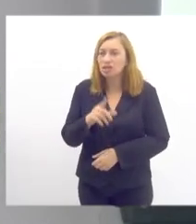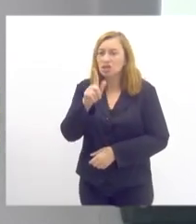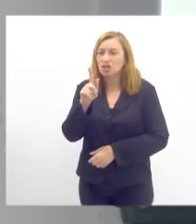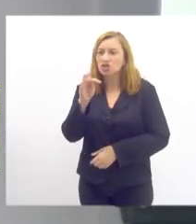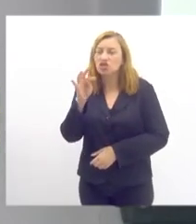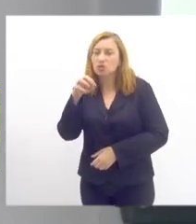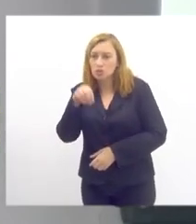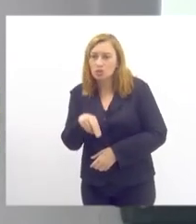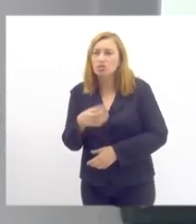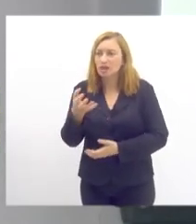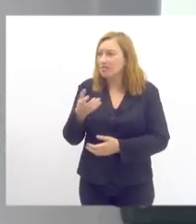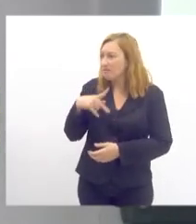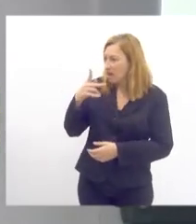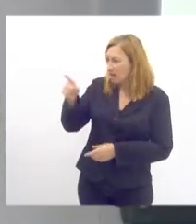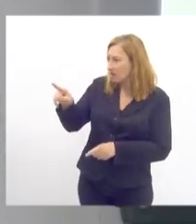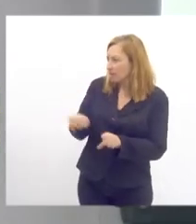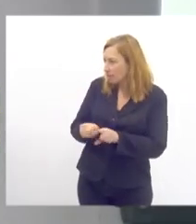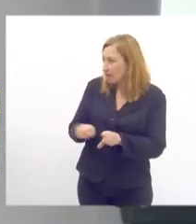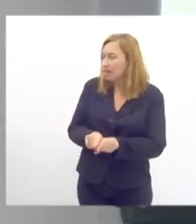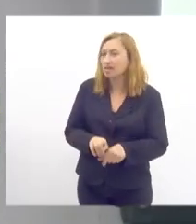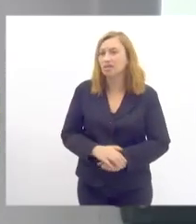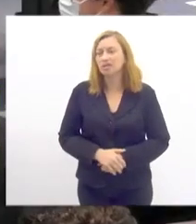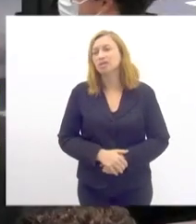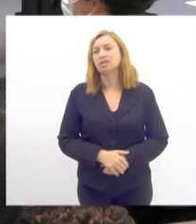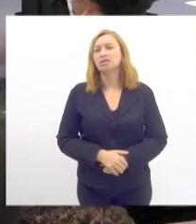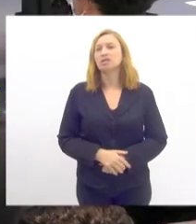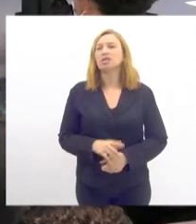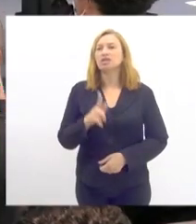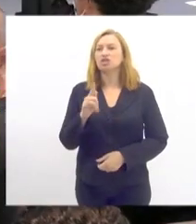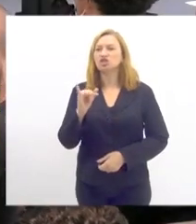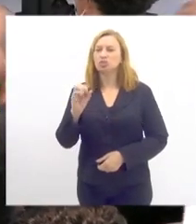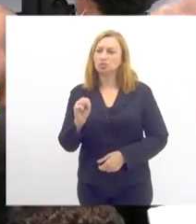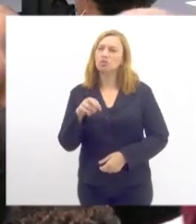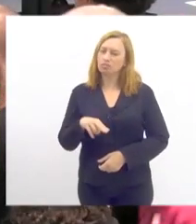Rosa também tem uma palavrinha. Gilson,